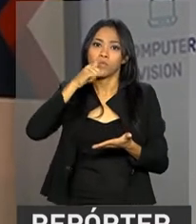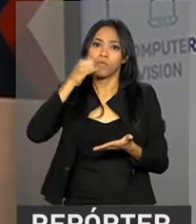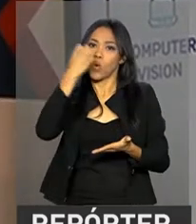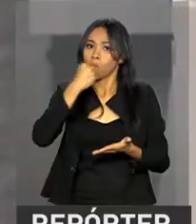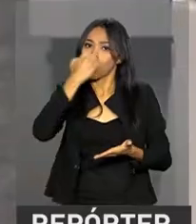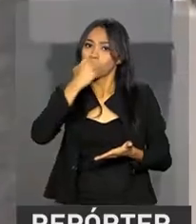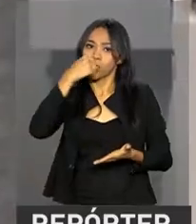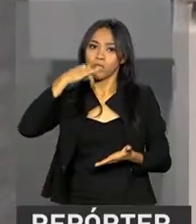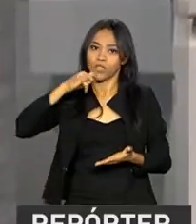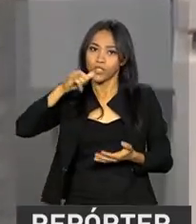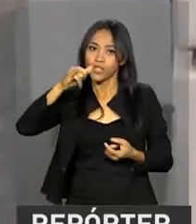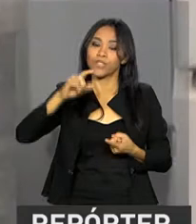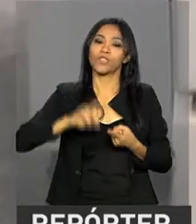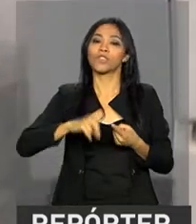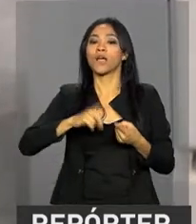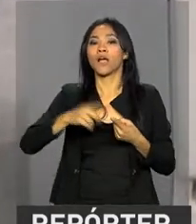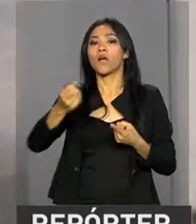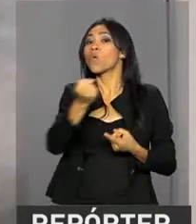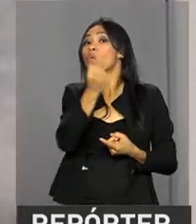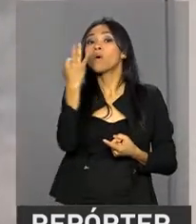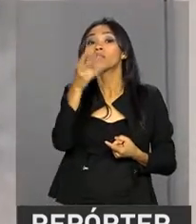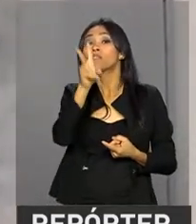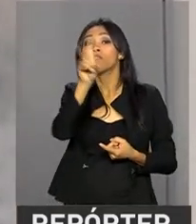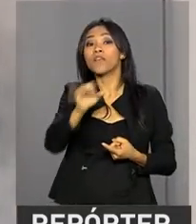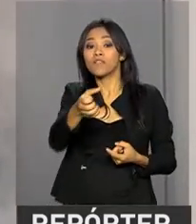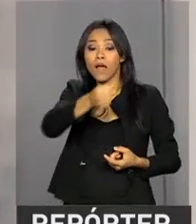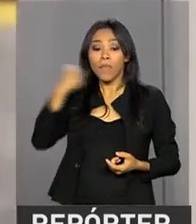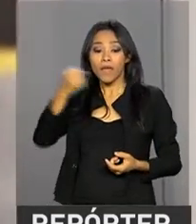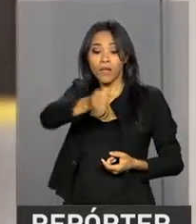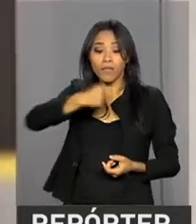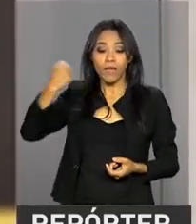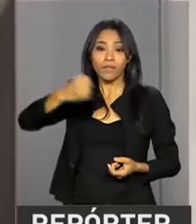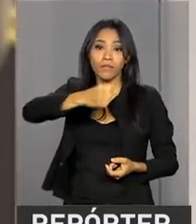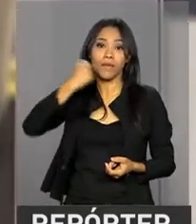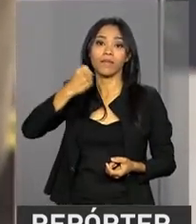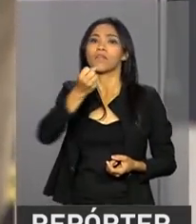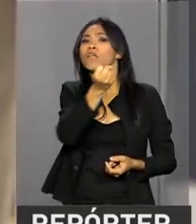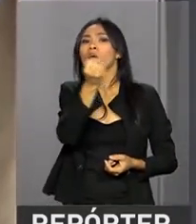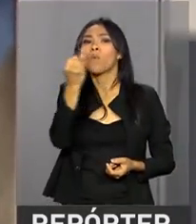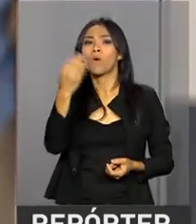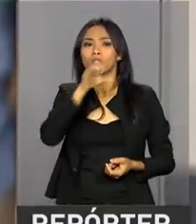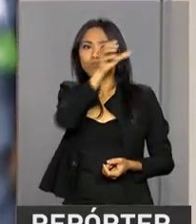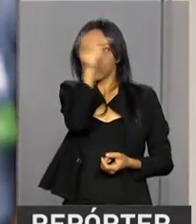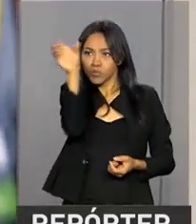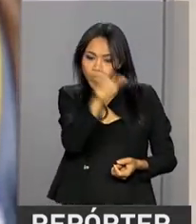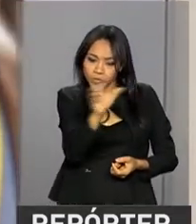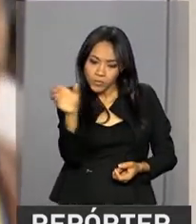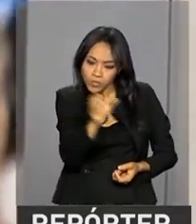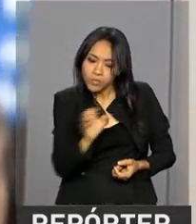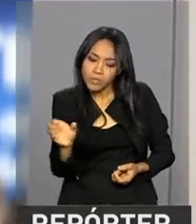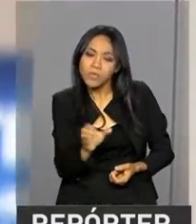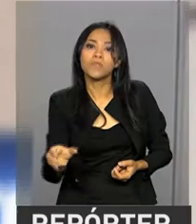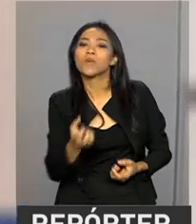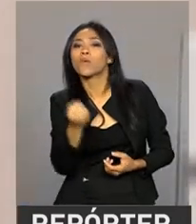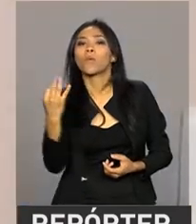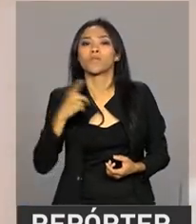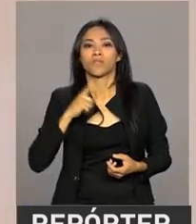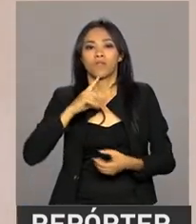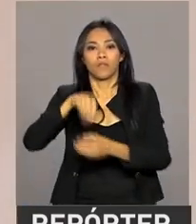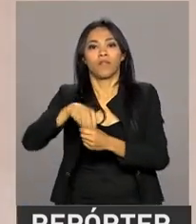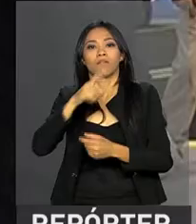número de vezes que a porta foi aberta ea quantidade de produtos armazenados dados que podem ajudar a planejar e